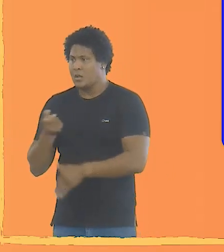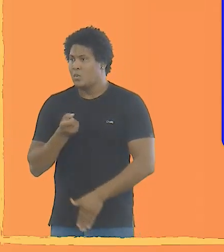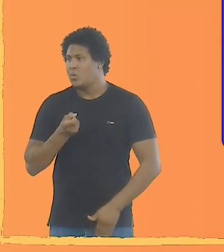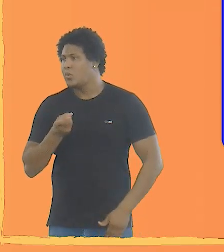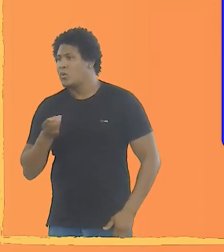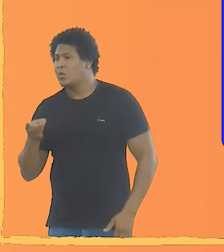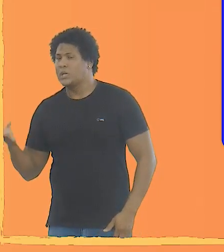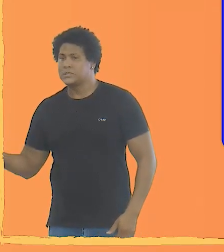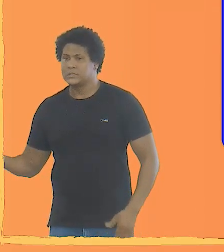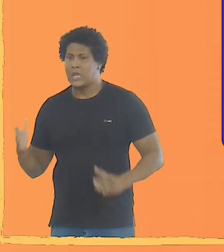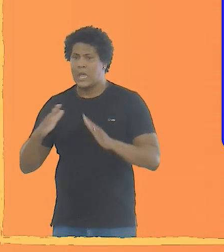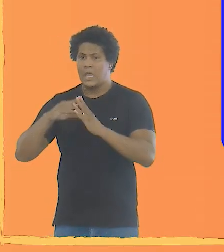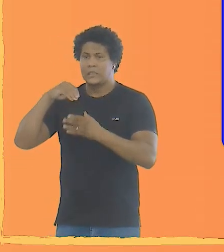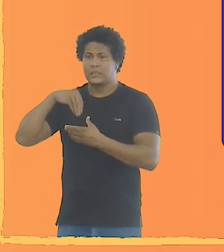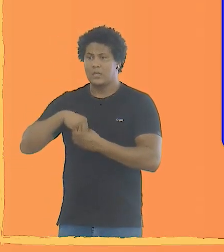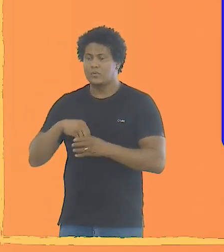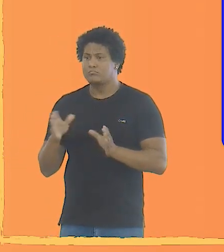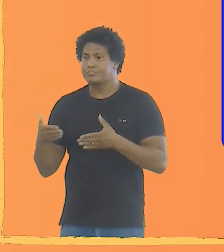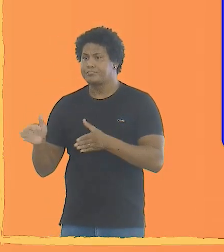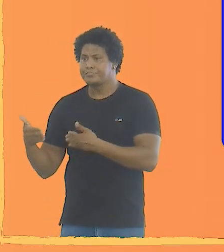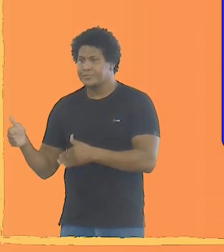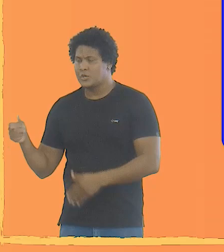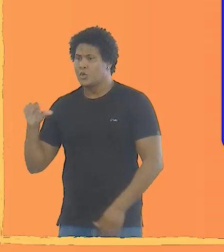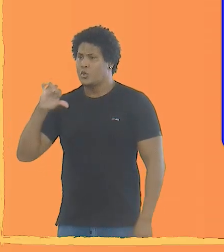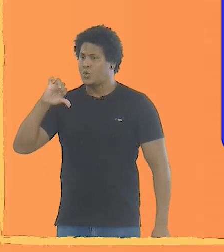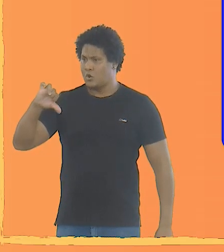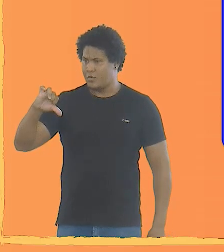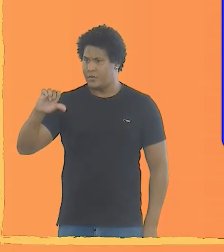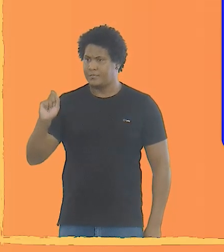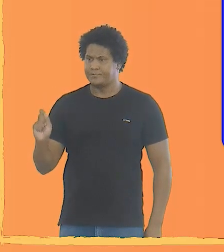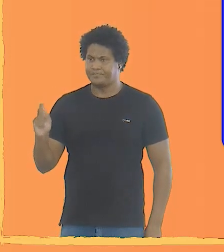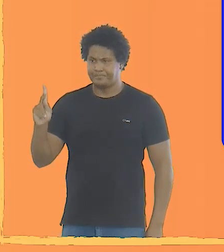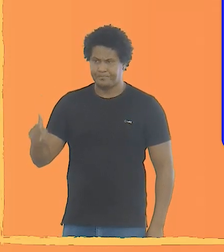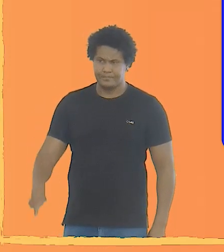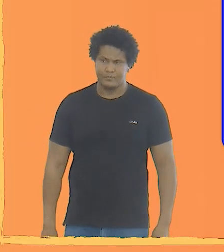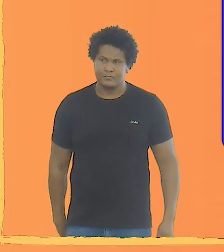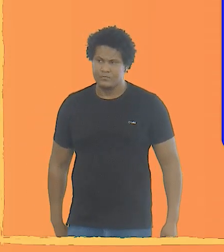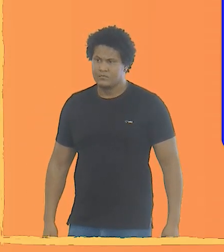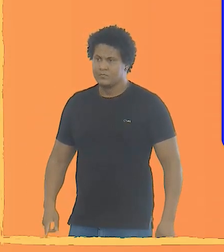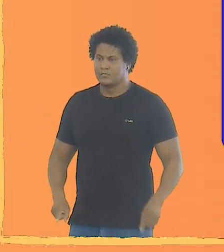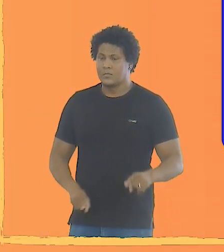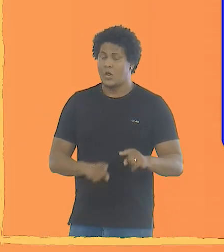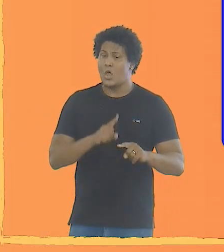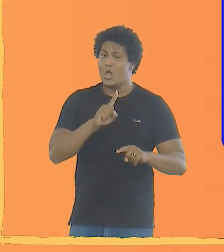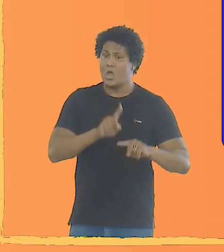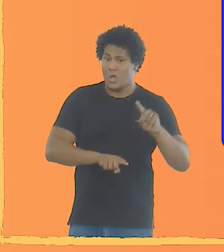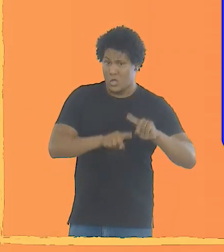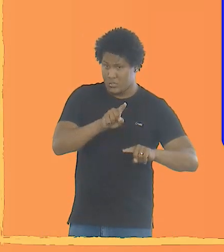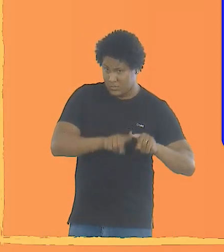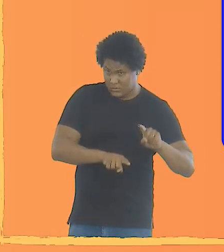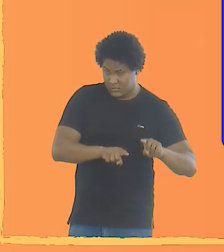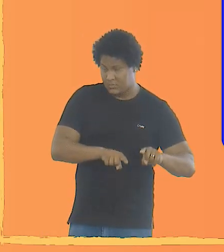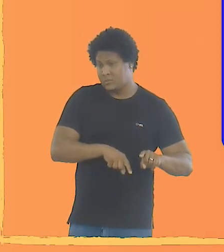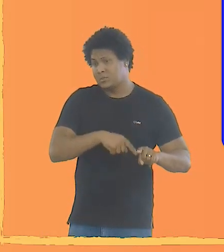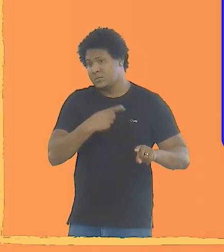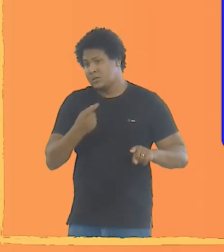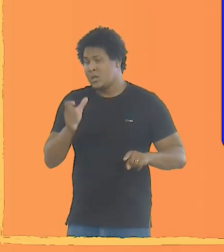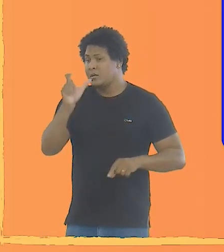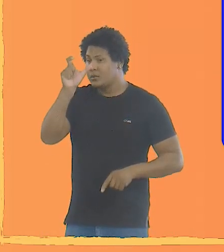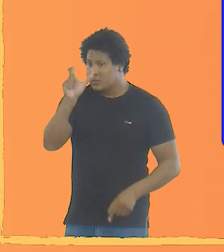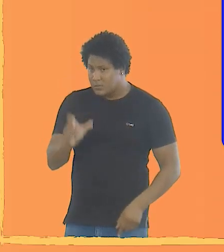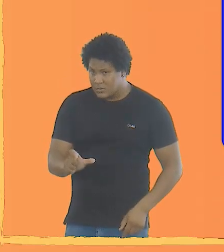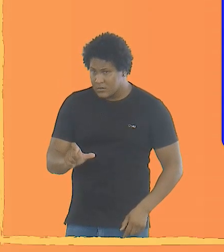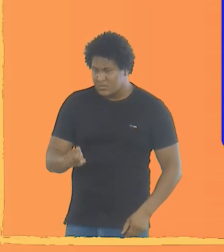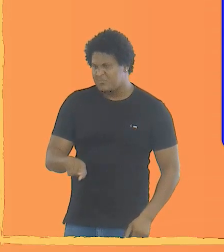o cômodo da casa? 9. Então vamos lá. Eu preciso escolher o objeto, o personagem e o cômodo da